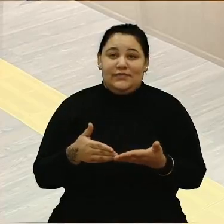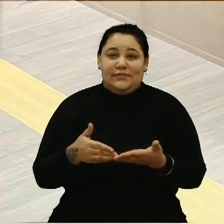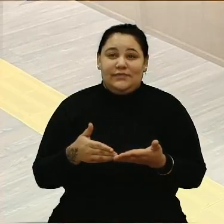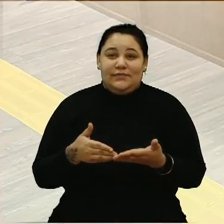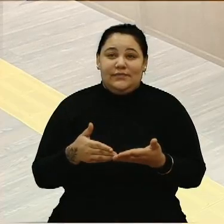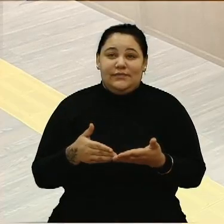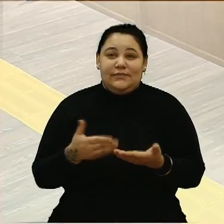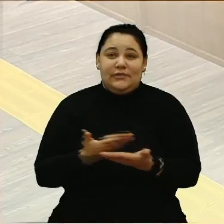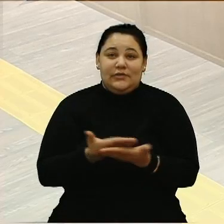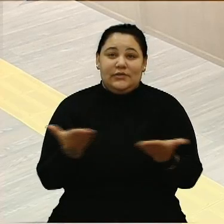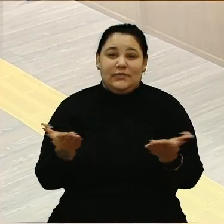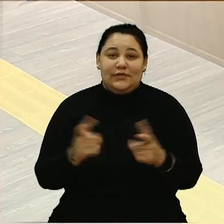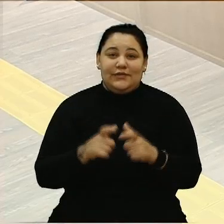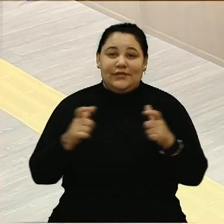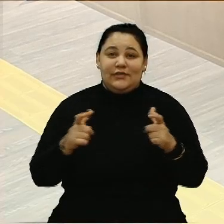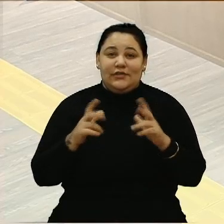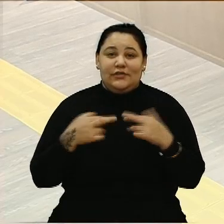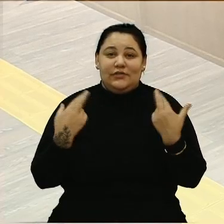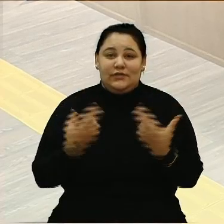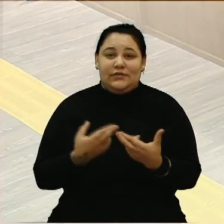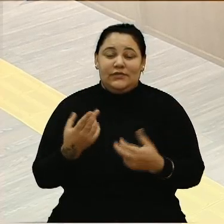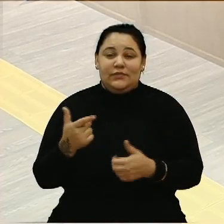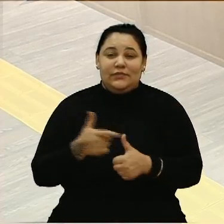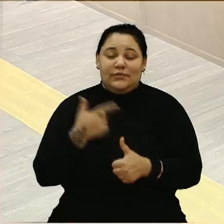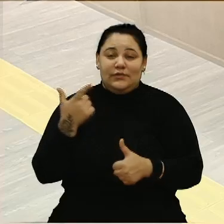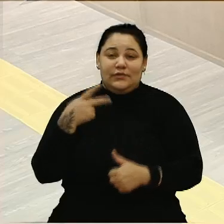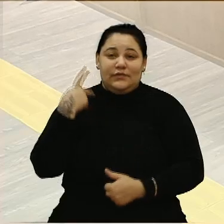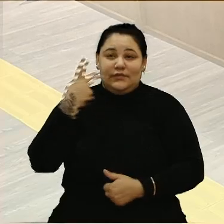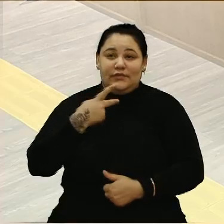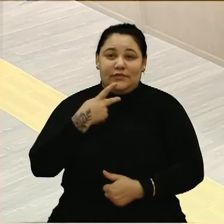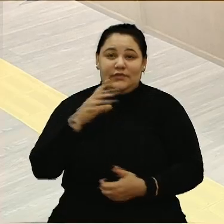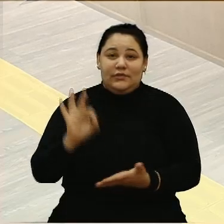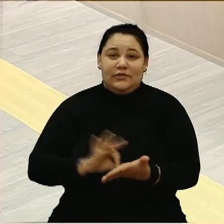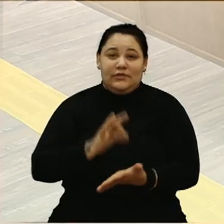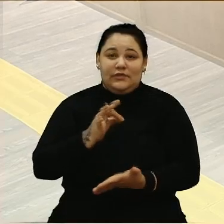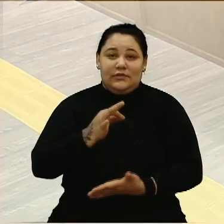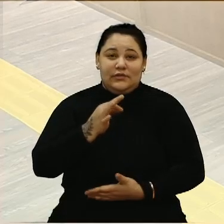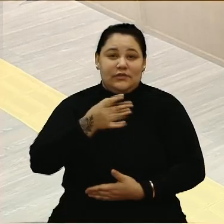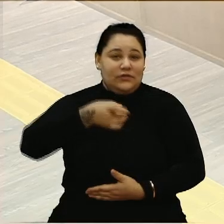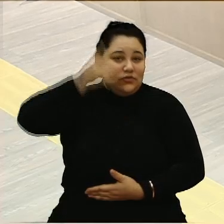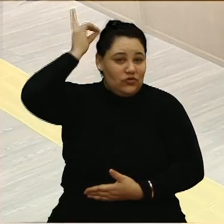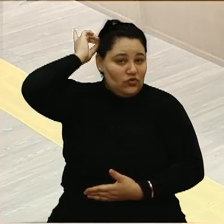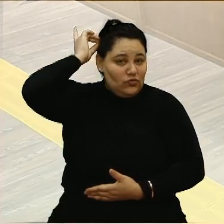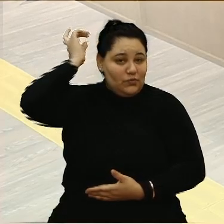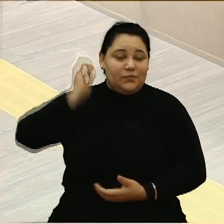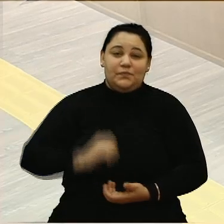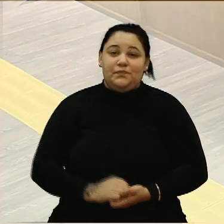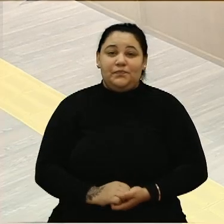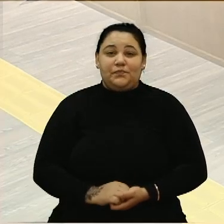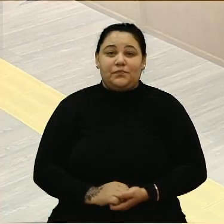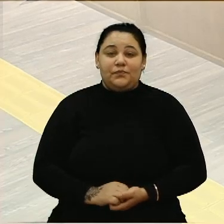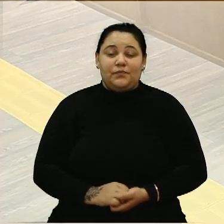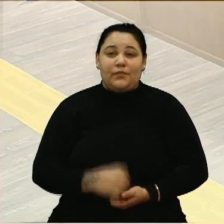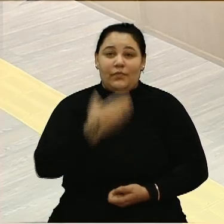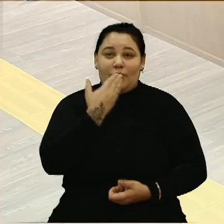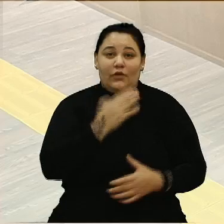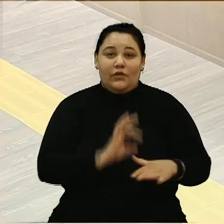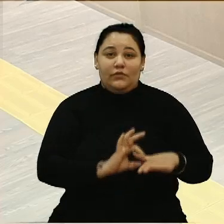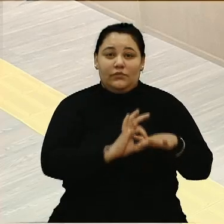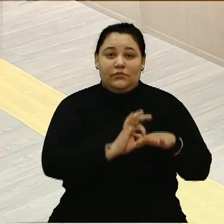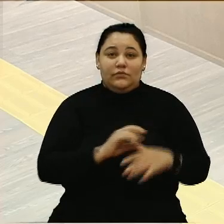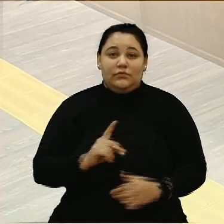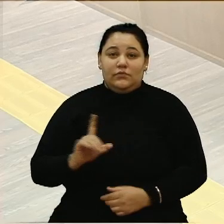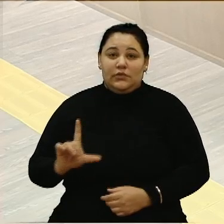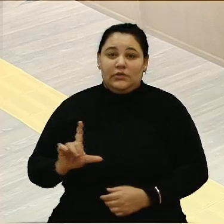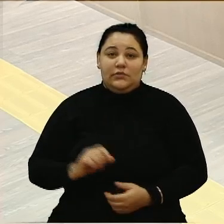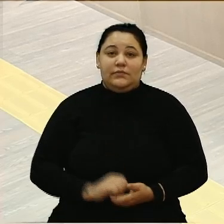ao espaço do grande expediente. Primeiro vereador inscrito, vereador Lucas Gil. Declaração de líder do PL, senhora presidente.